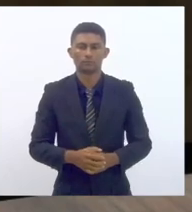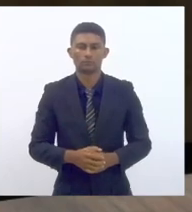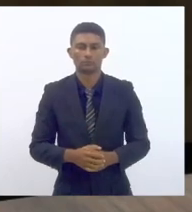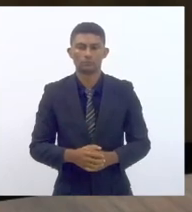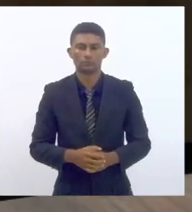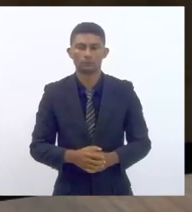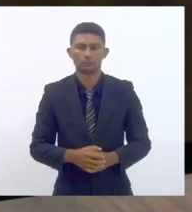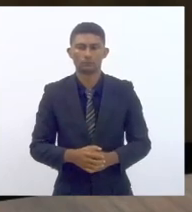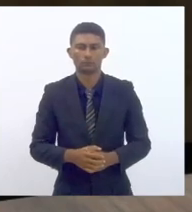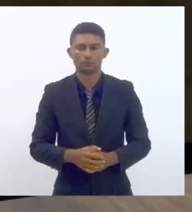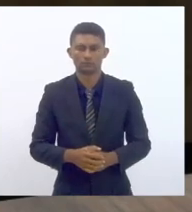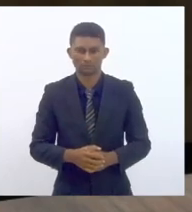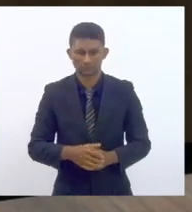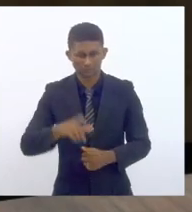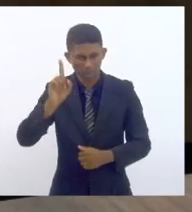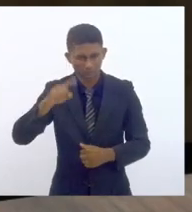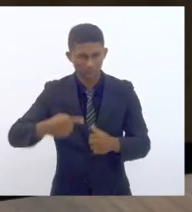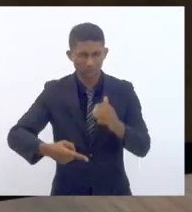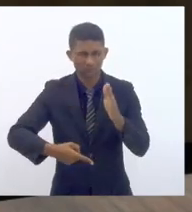Em primeira, vai.